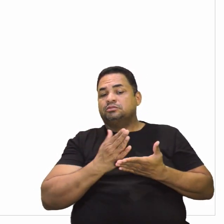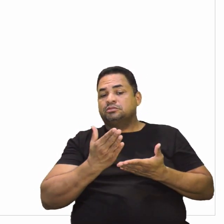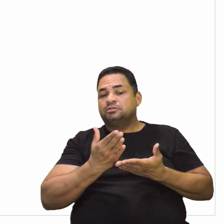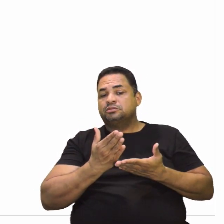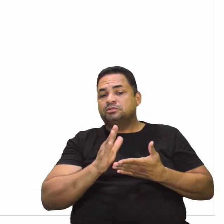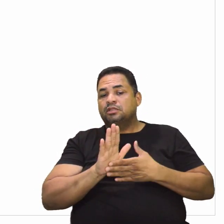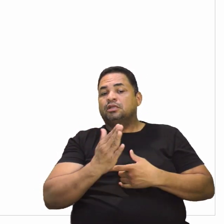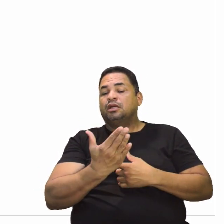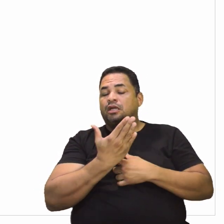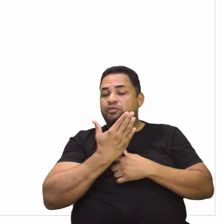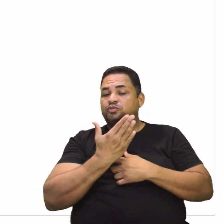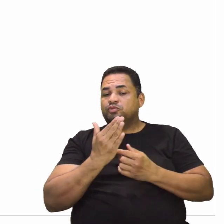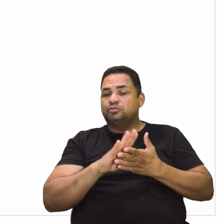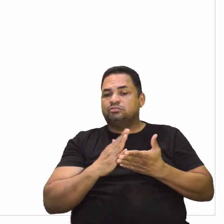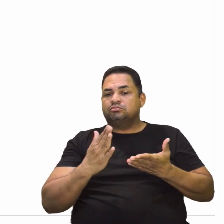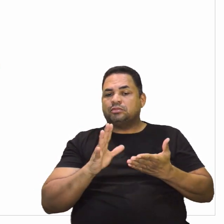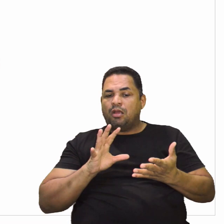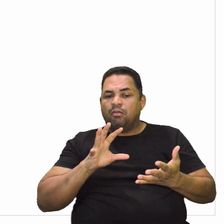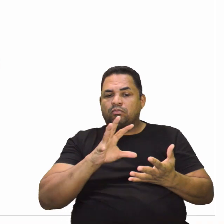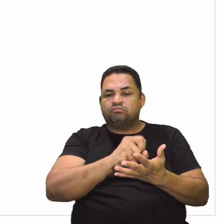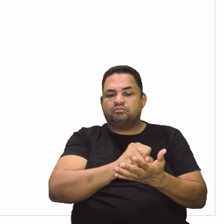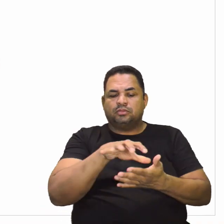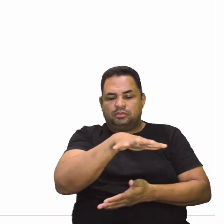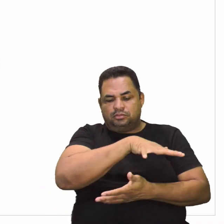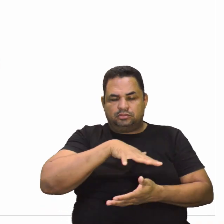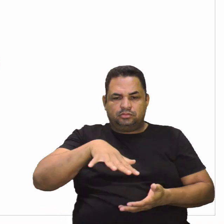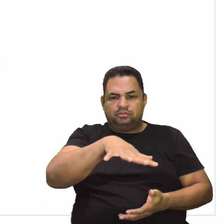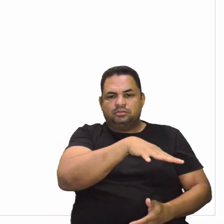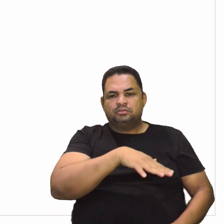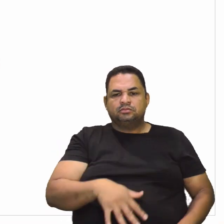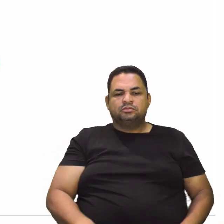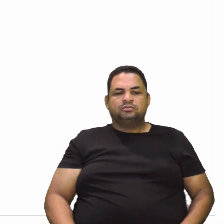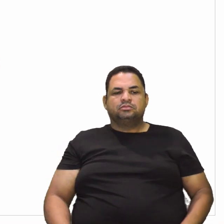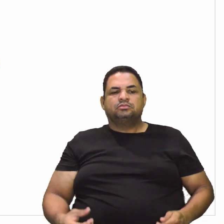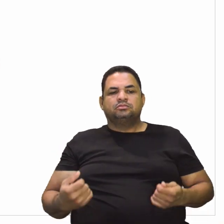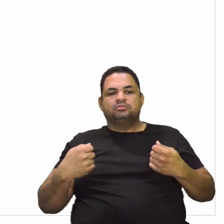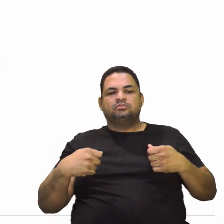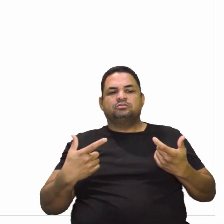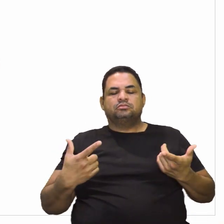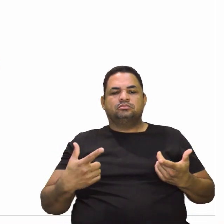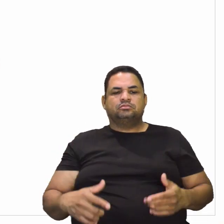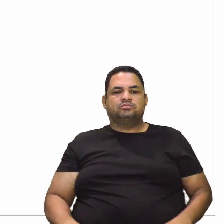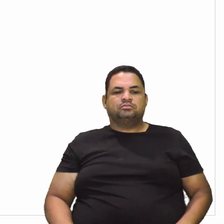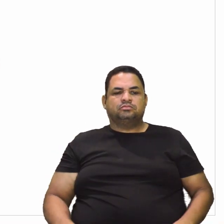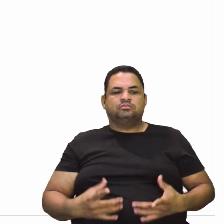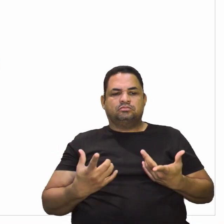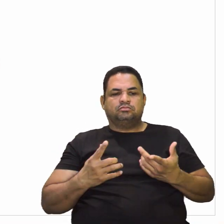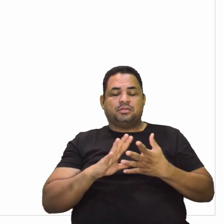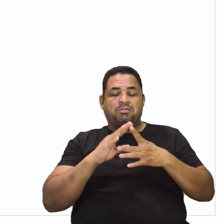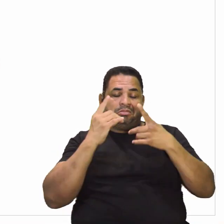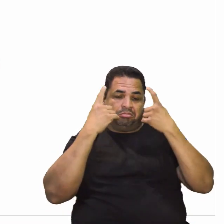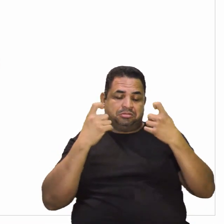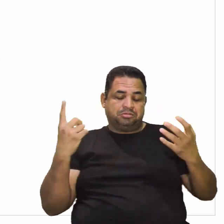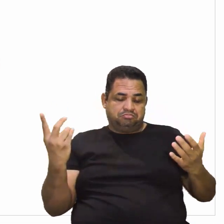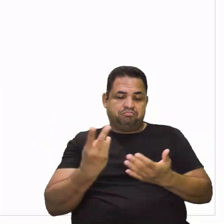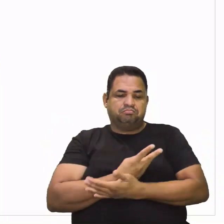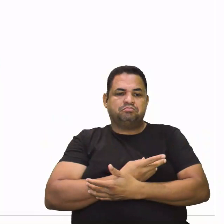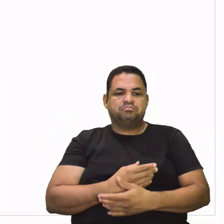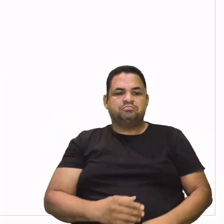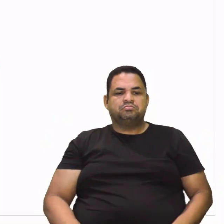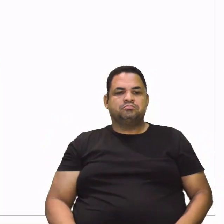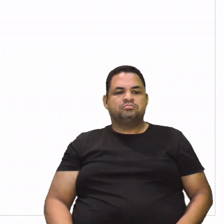mais fácil de tomar a região. E aí pode se adotar as formas violentas e até